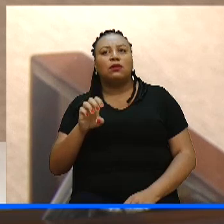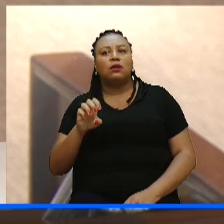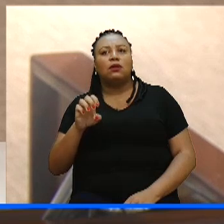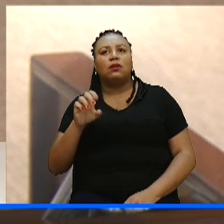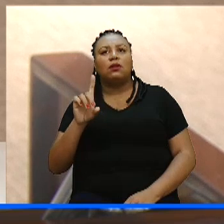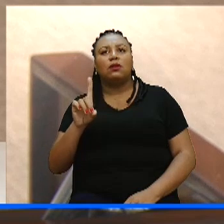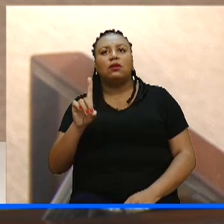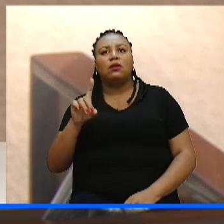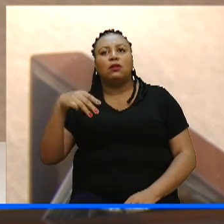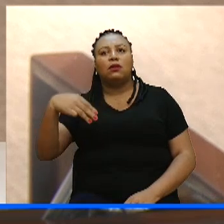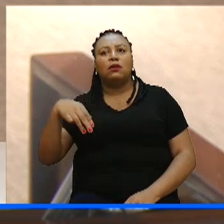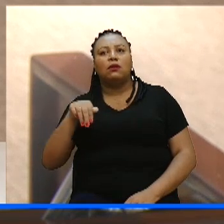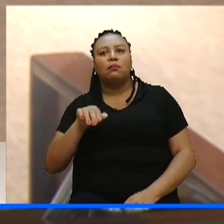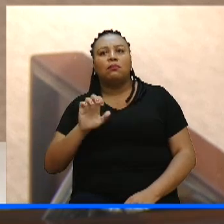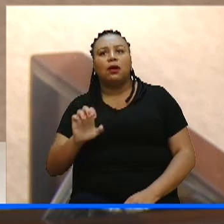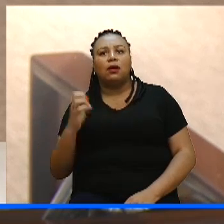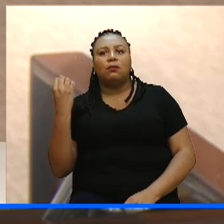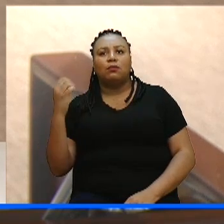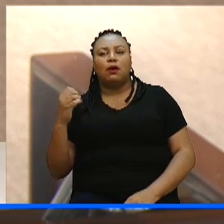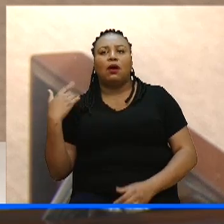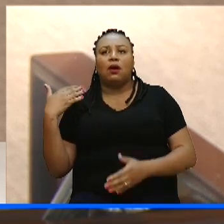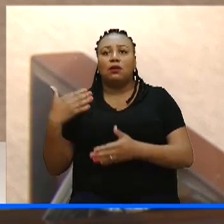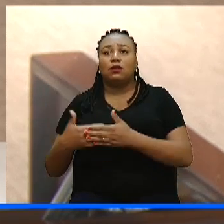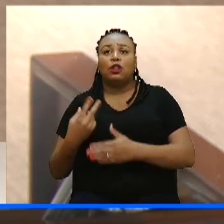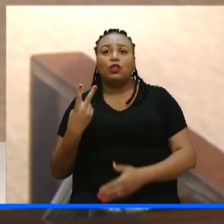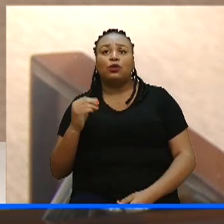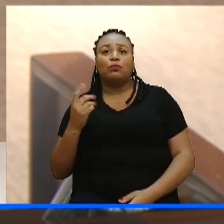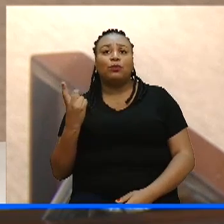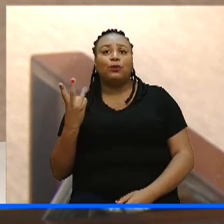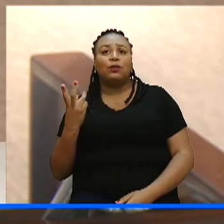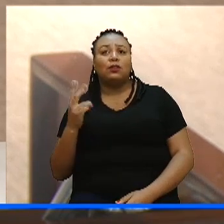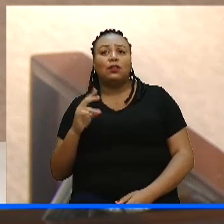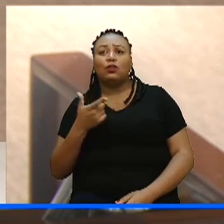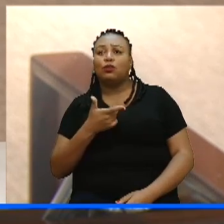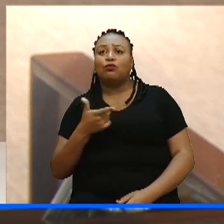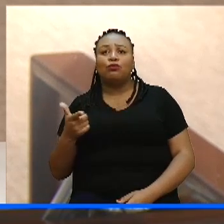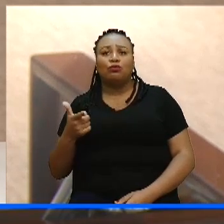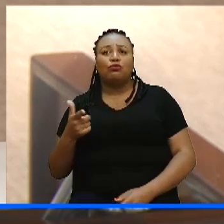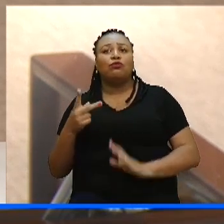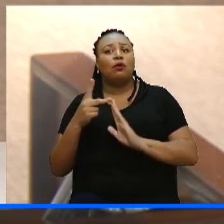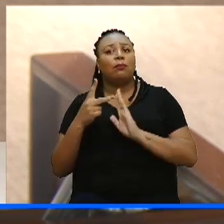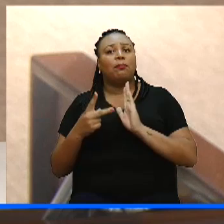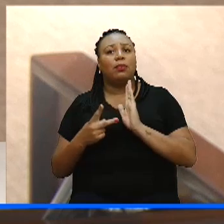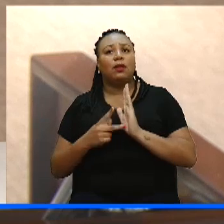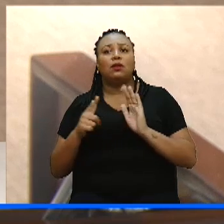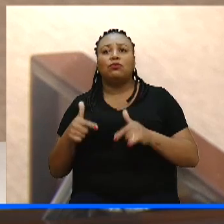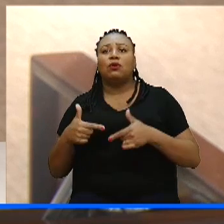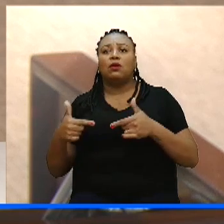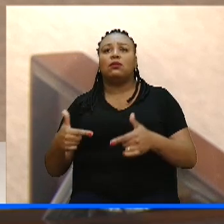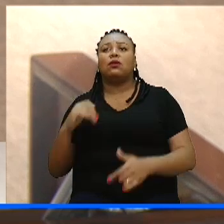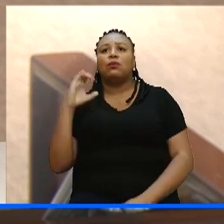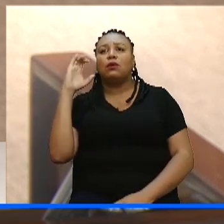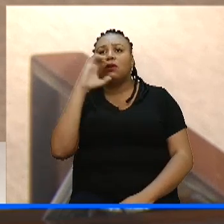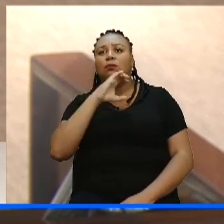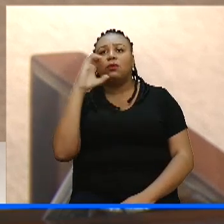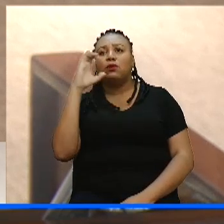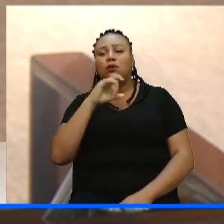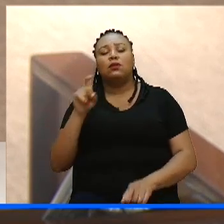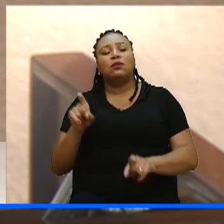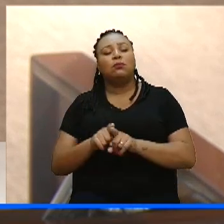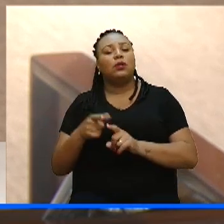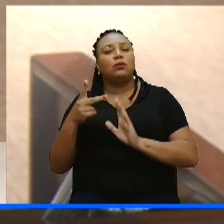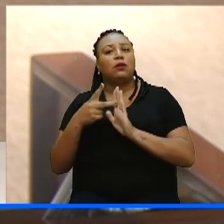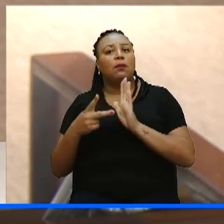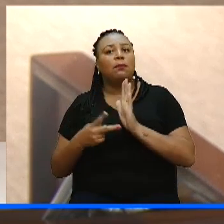esgotos de mais de porto alegre até 2013 não dispõe de plano de ação emergencial e nem de